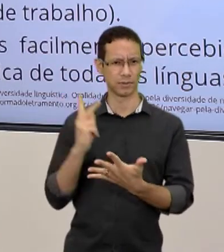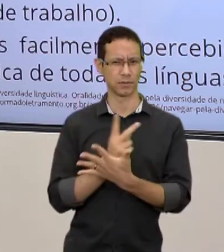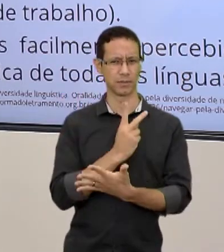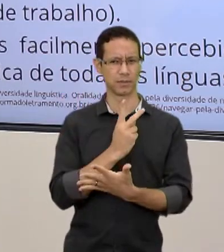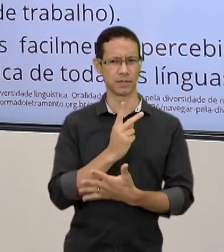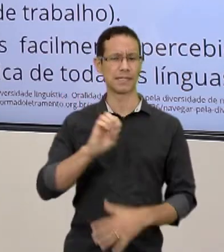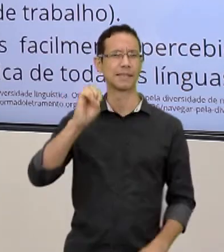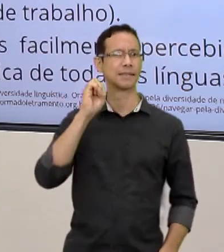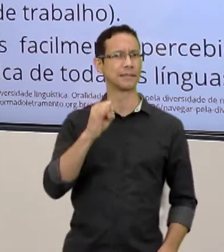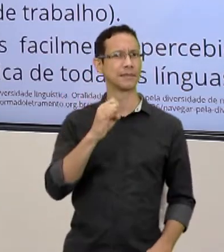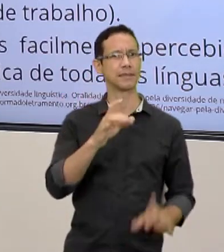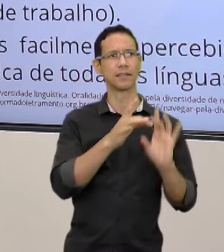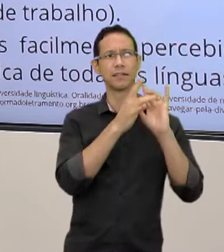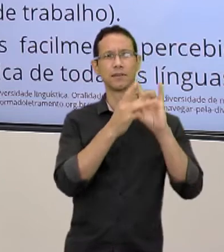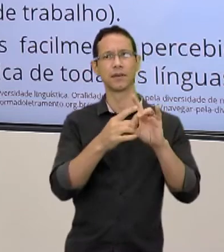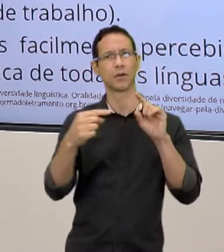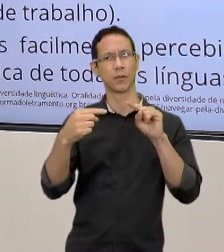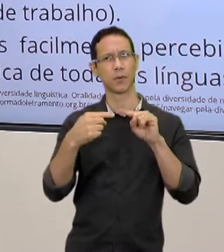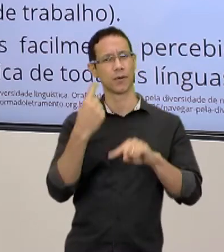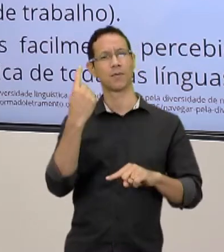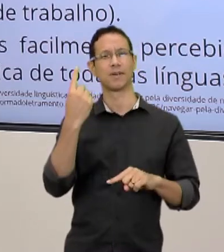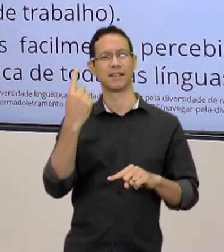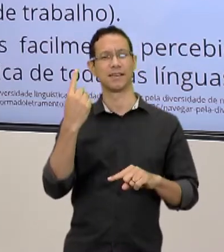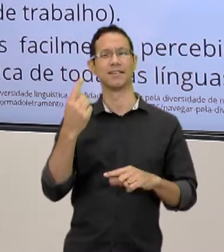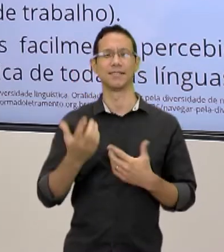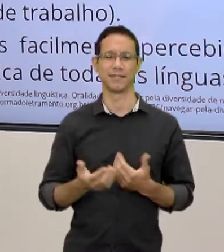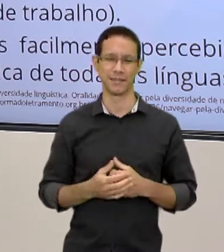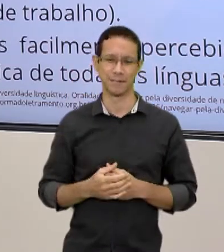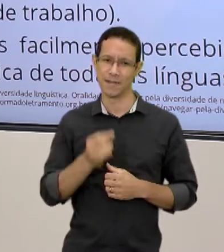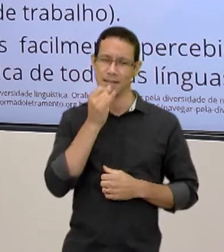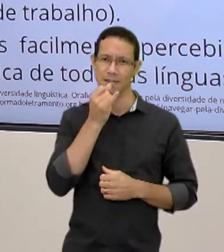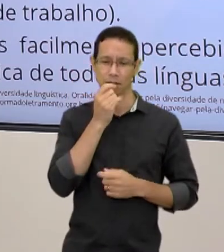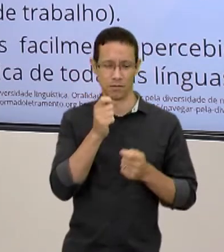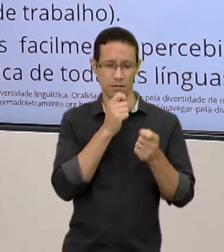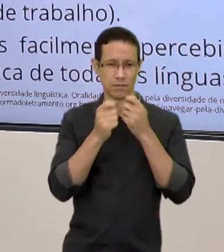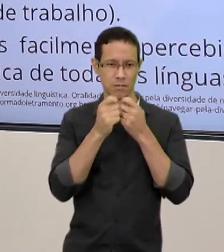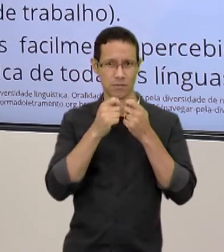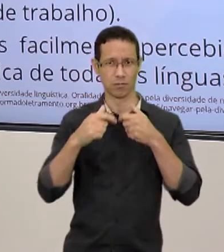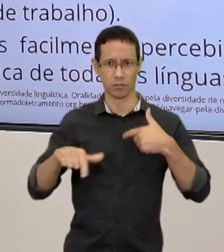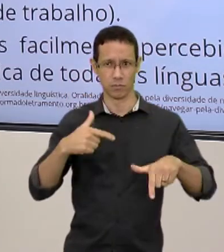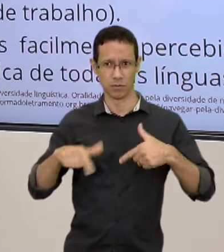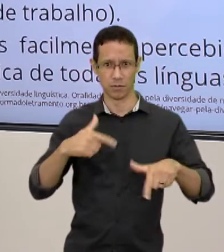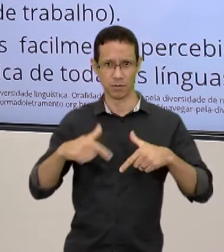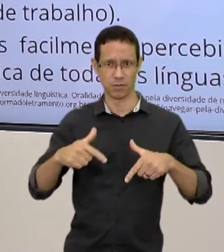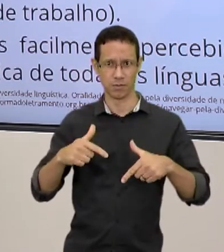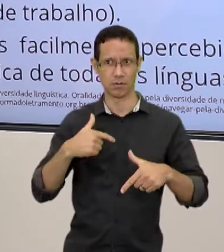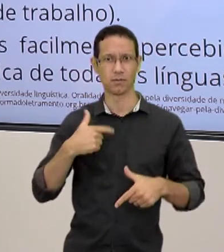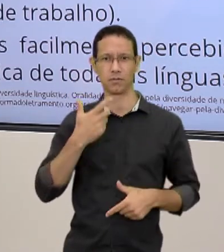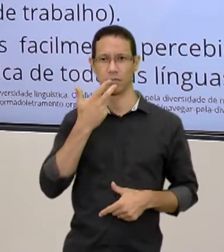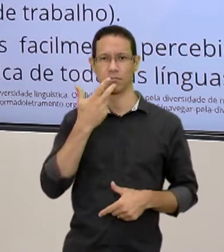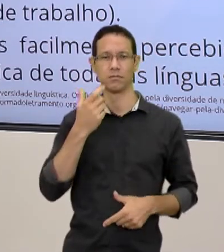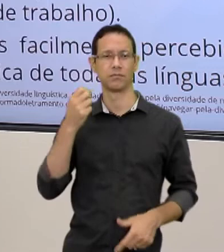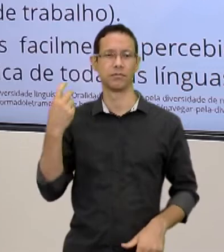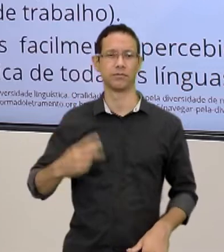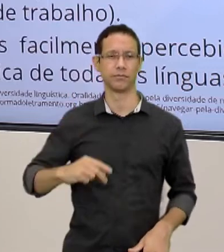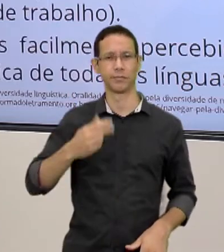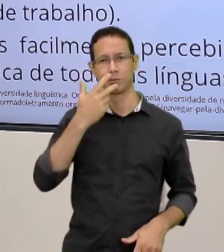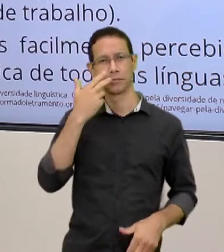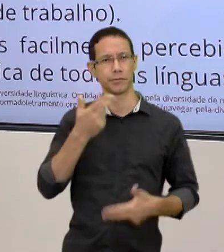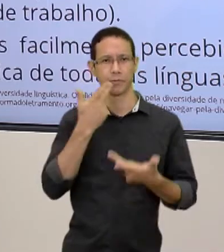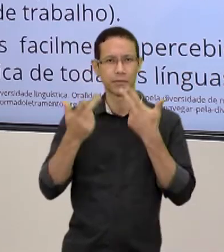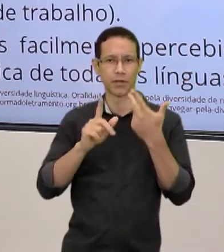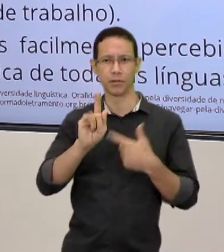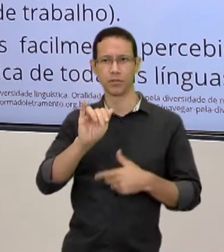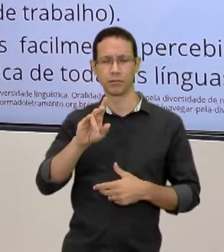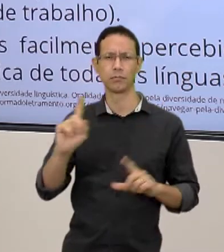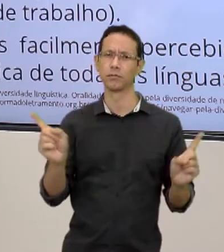num contexto inadequado, né? Então, numa entrevista de emprego, espera-se que eu utilize aí uma variedade